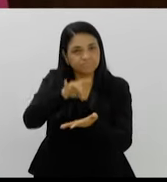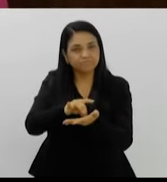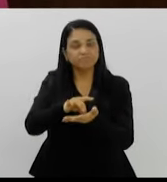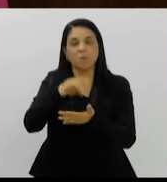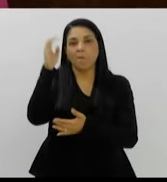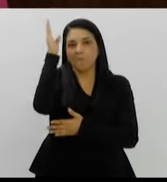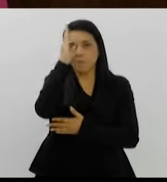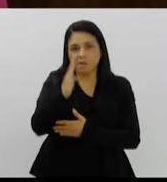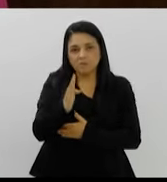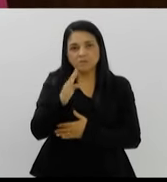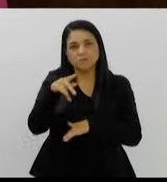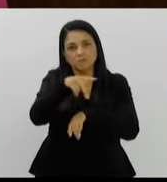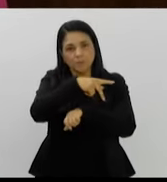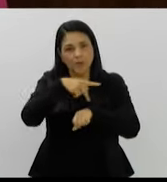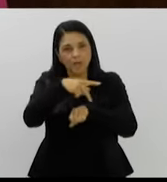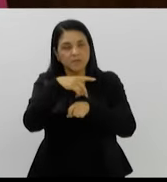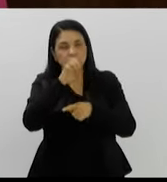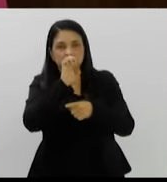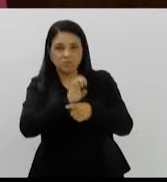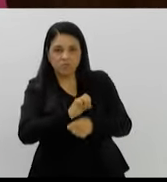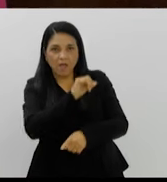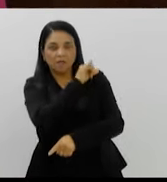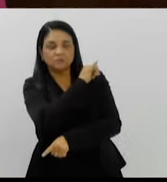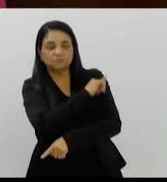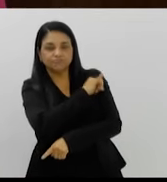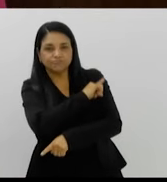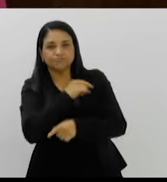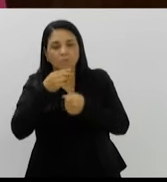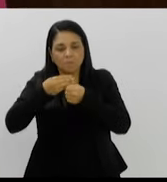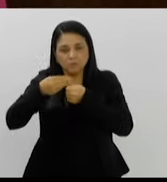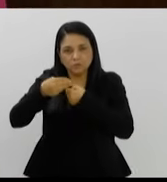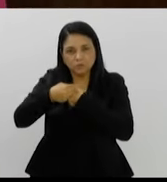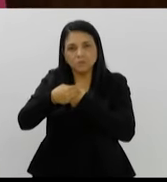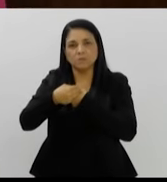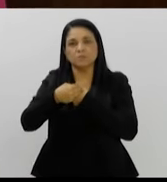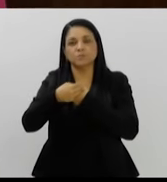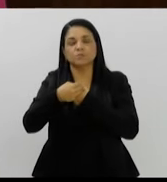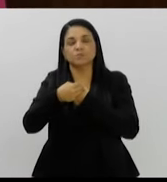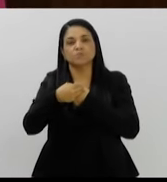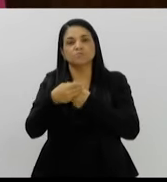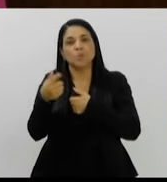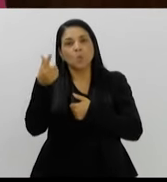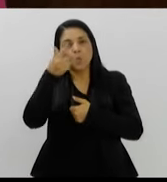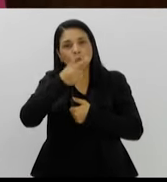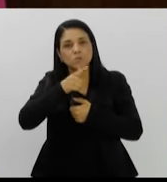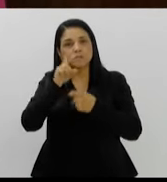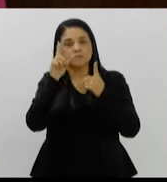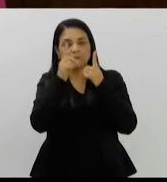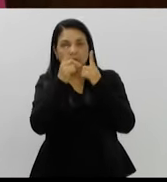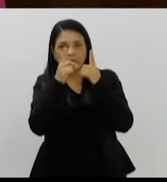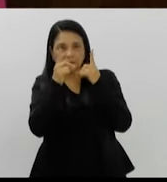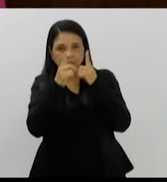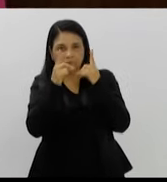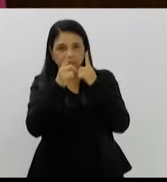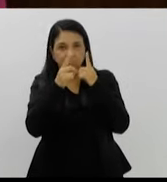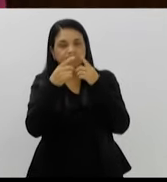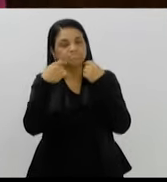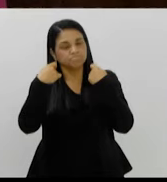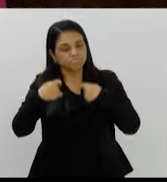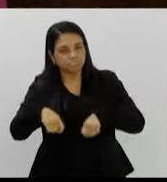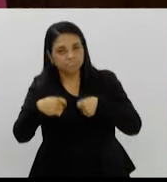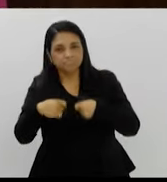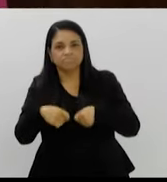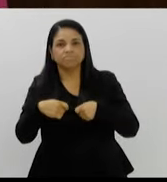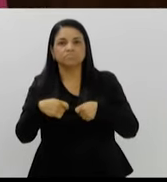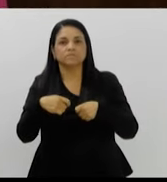país nosso estado nossos municípios possam ter aí esse atendimento tão necessário